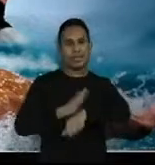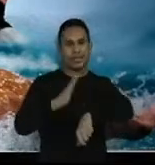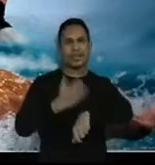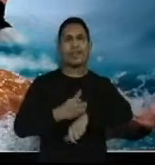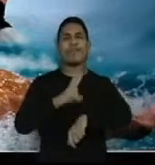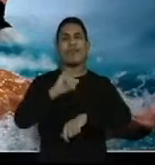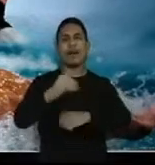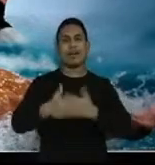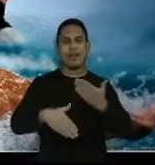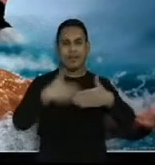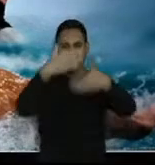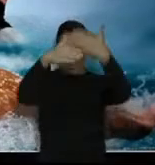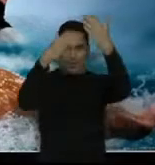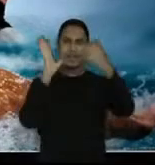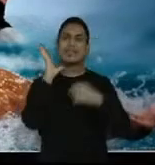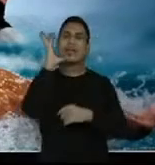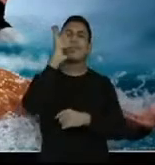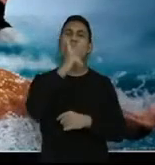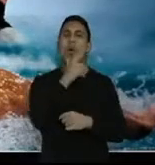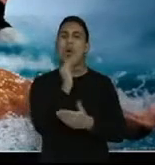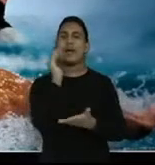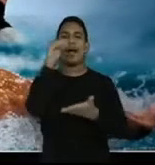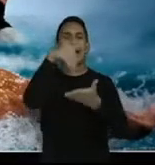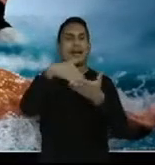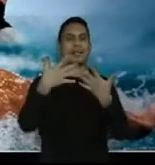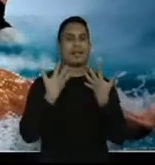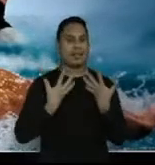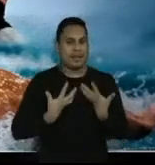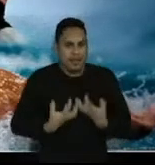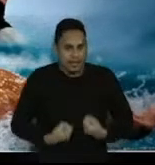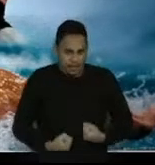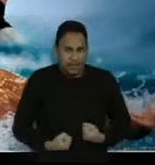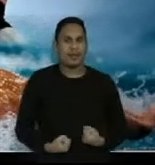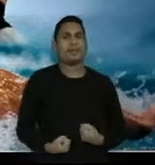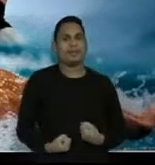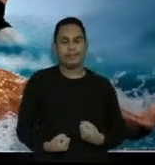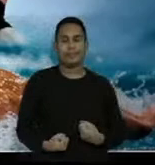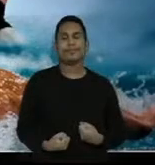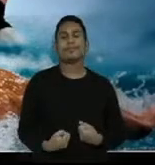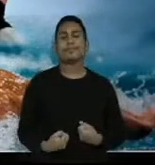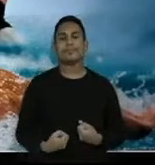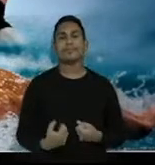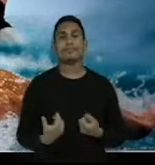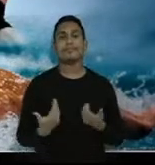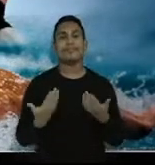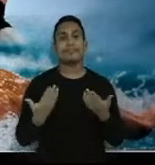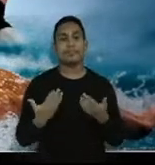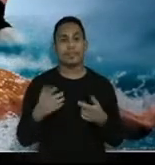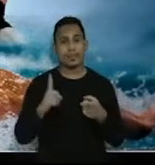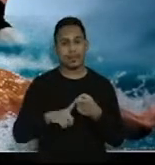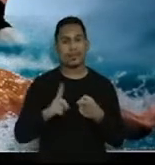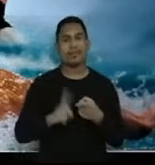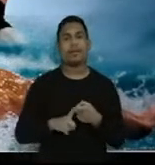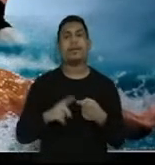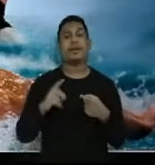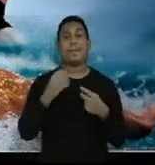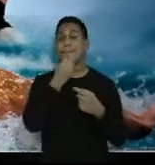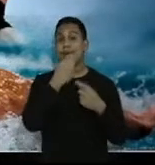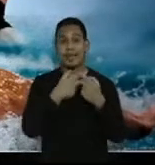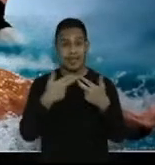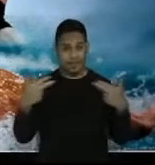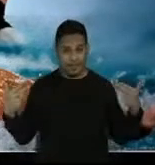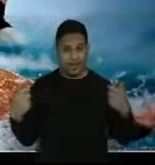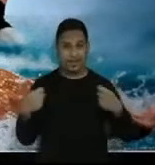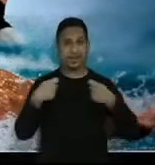até chegar à sua exaustão. E crônico, os benefícios crônicos, que é a utilização diária, né? E não aquele que